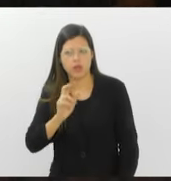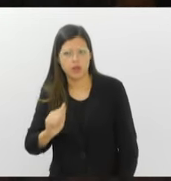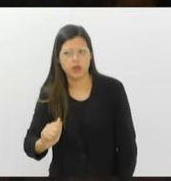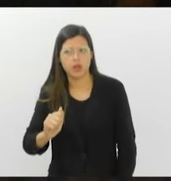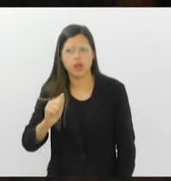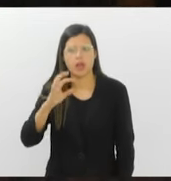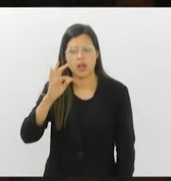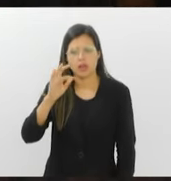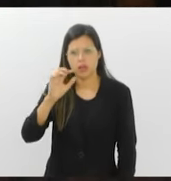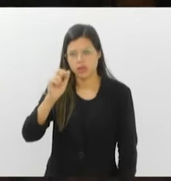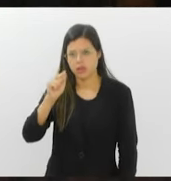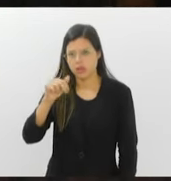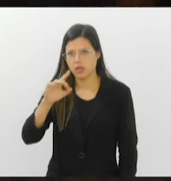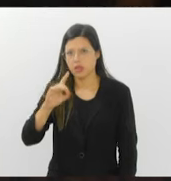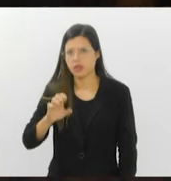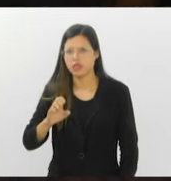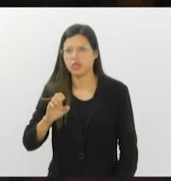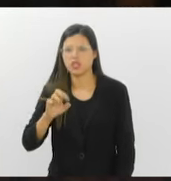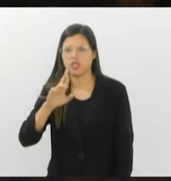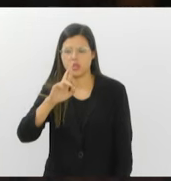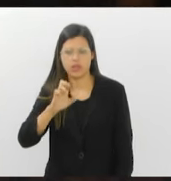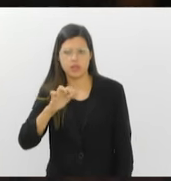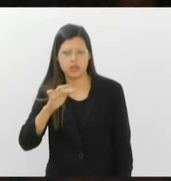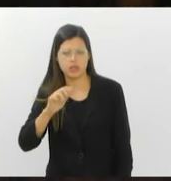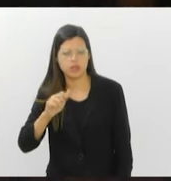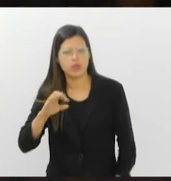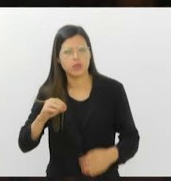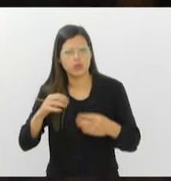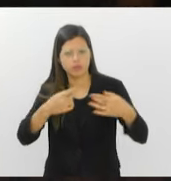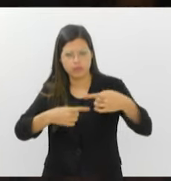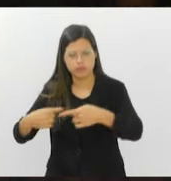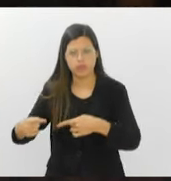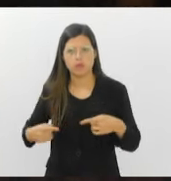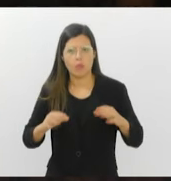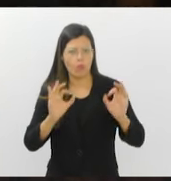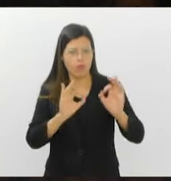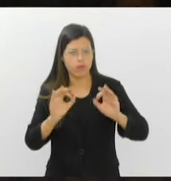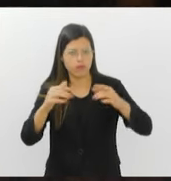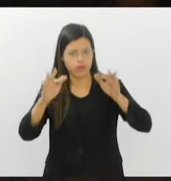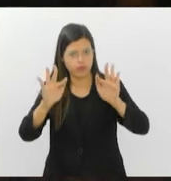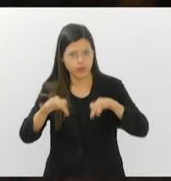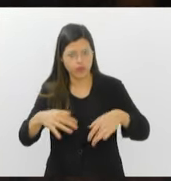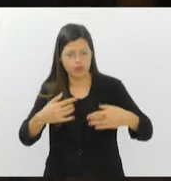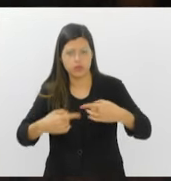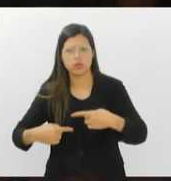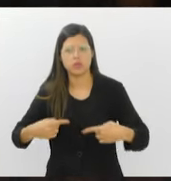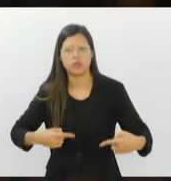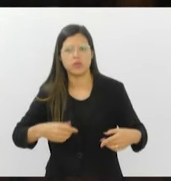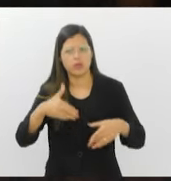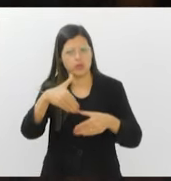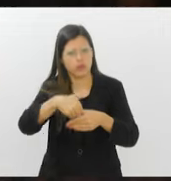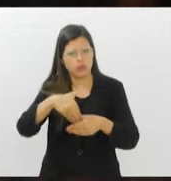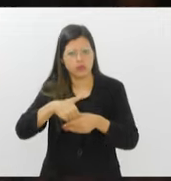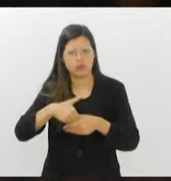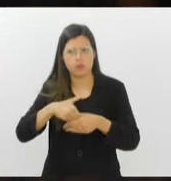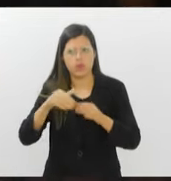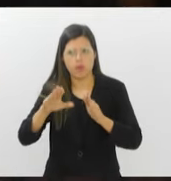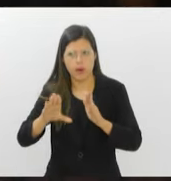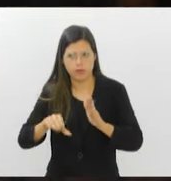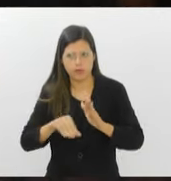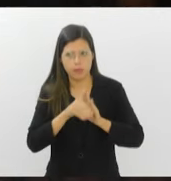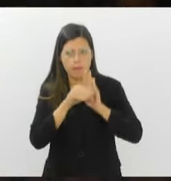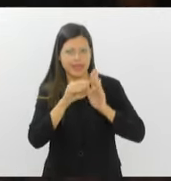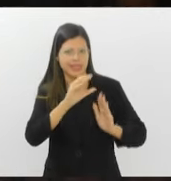Vieira e Renato Miranda. Em discussão, não havendo quem queira discutir, encerrada a discussão. Em votação, as emendas